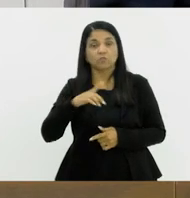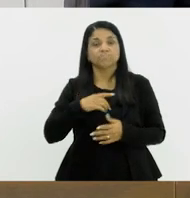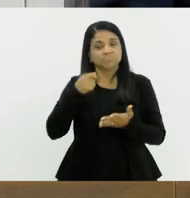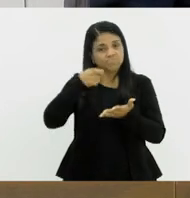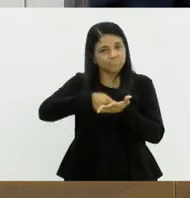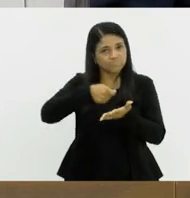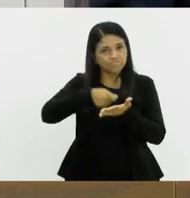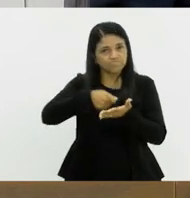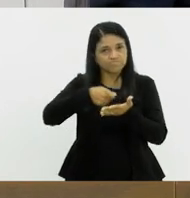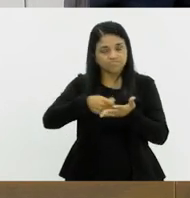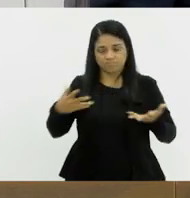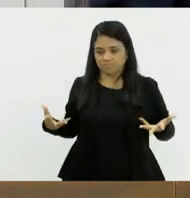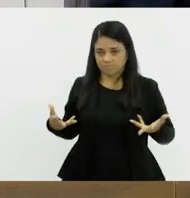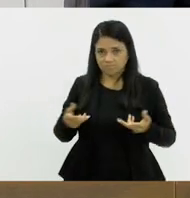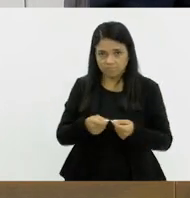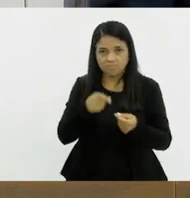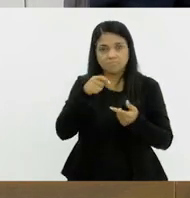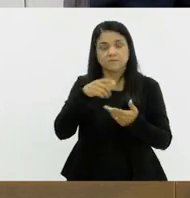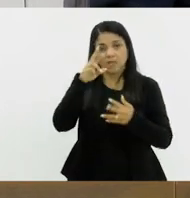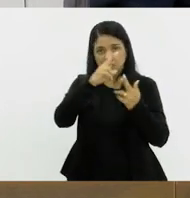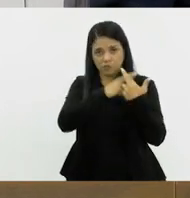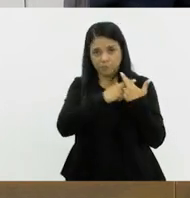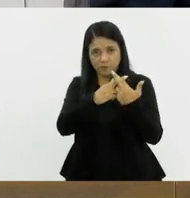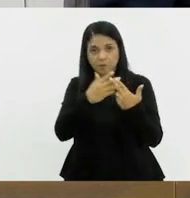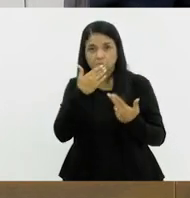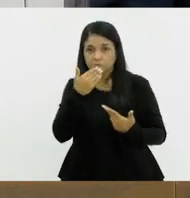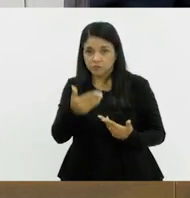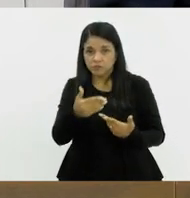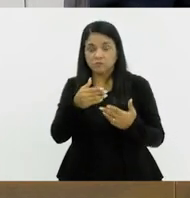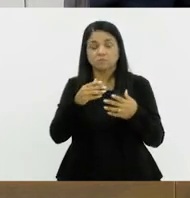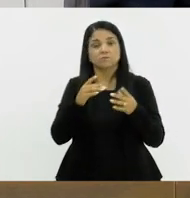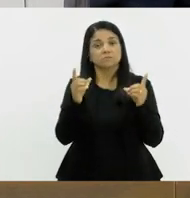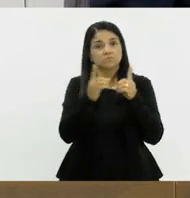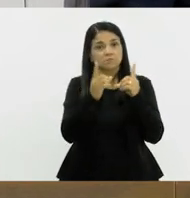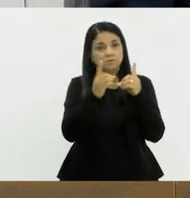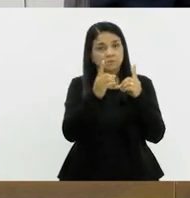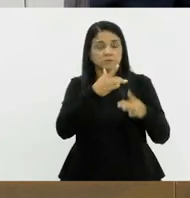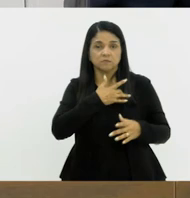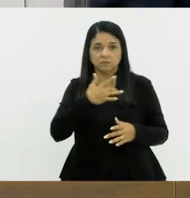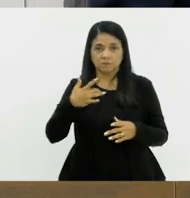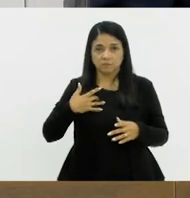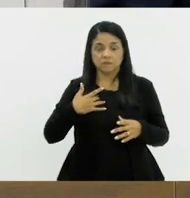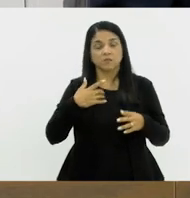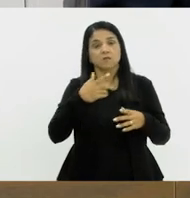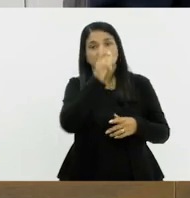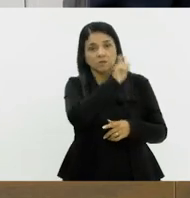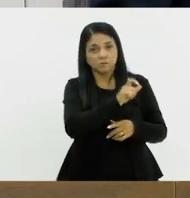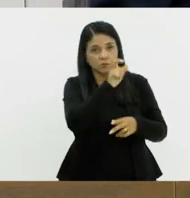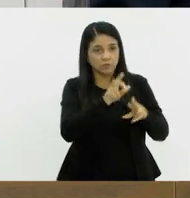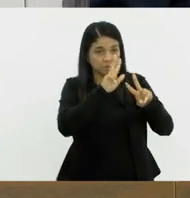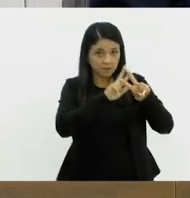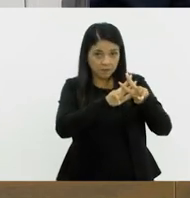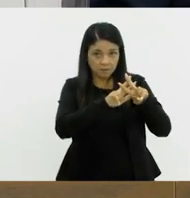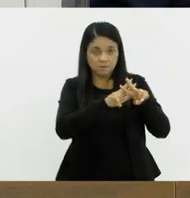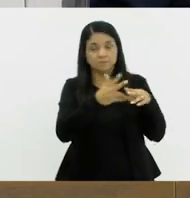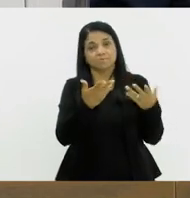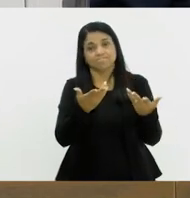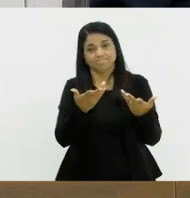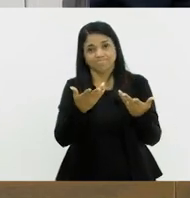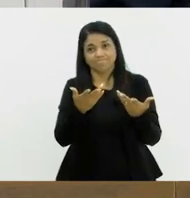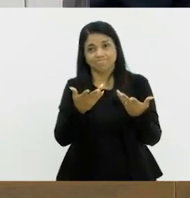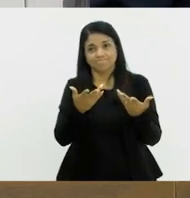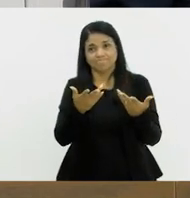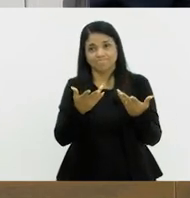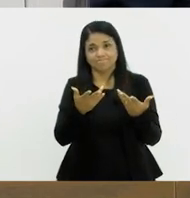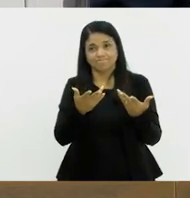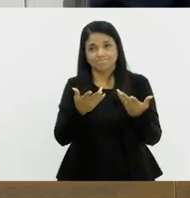exigências e responsabilidades demandadas, garantindo, assim, a continuidade de serviços essenciais à saúde das pessoas privadas de liberdade. Ainda não